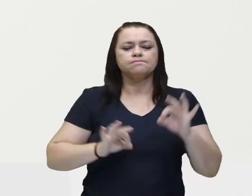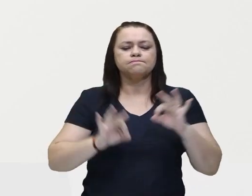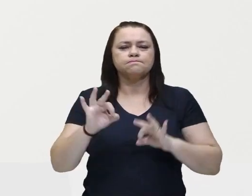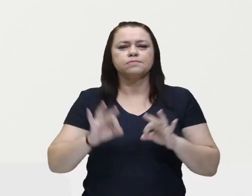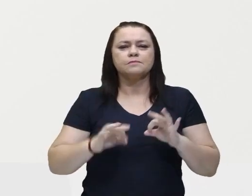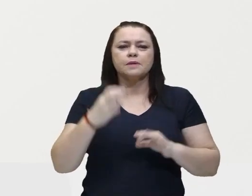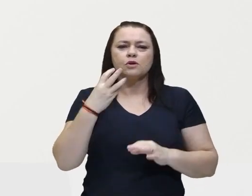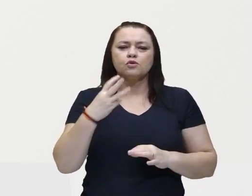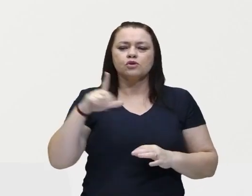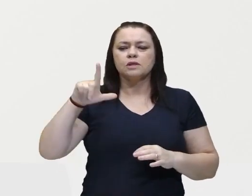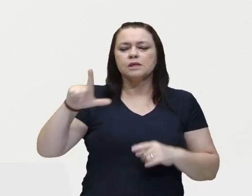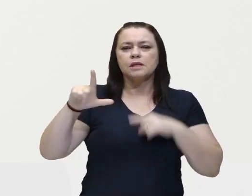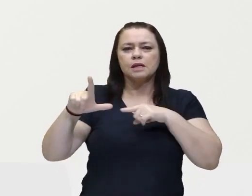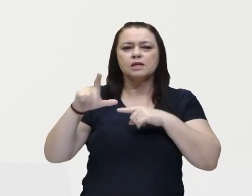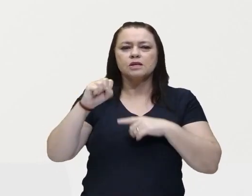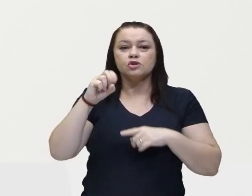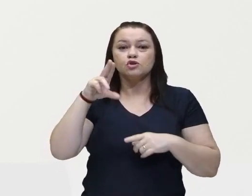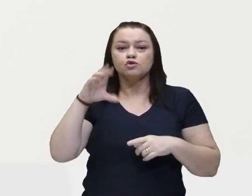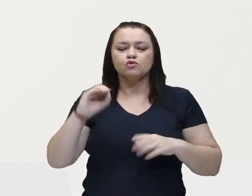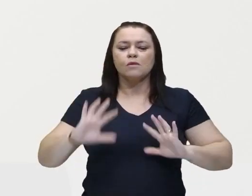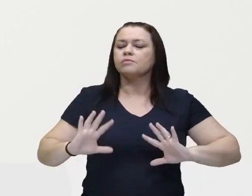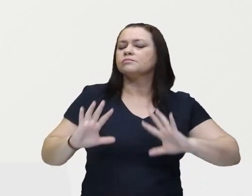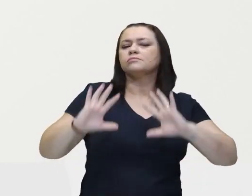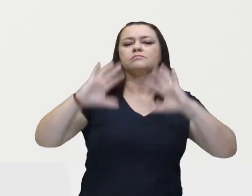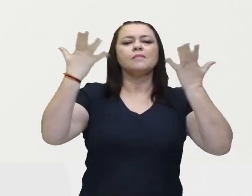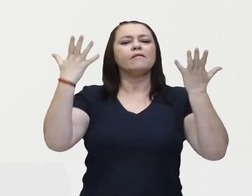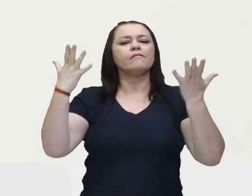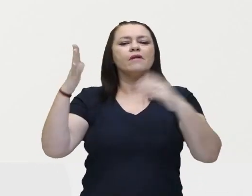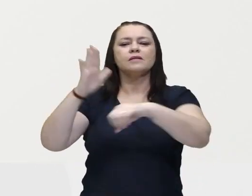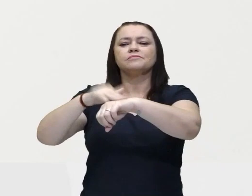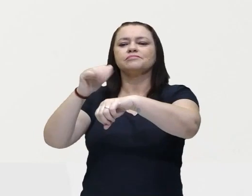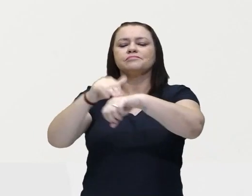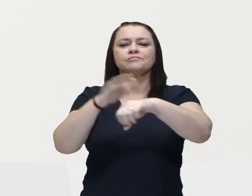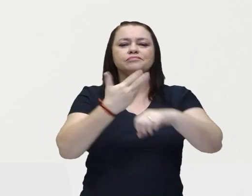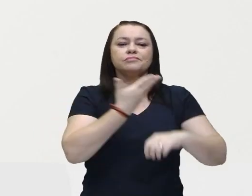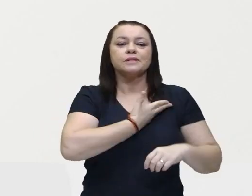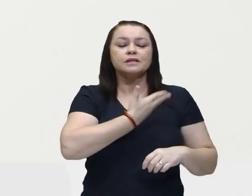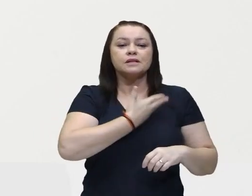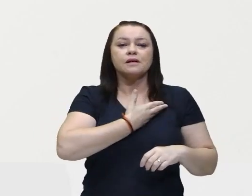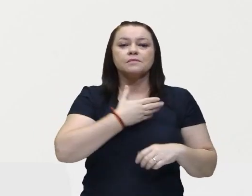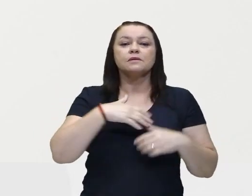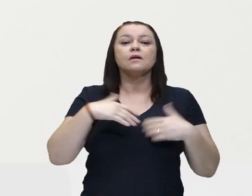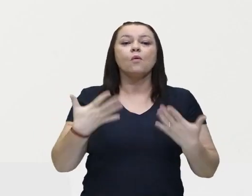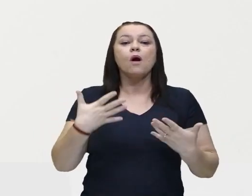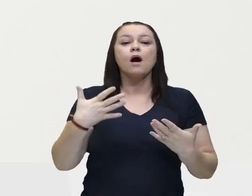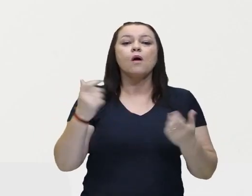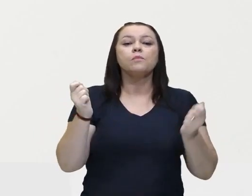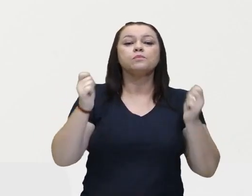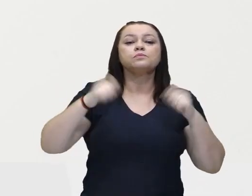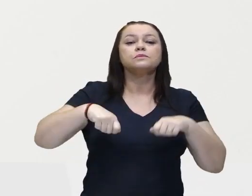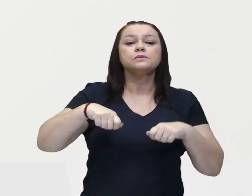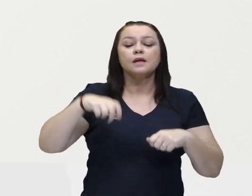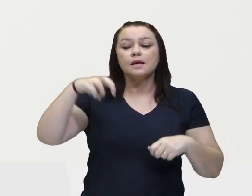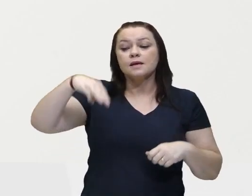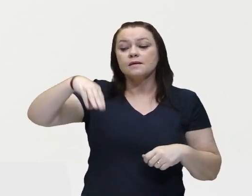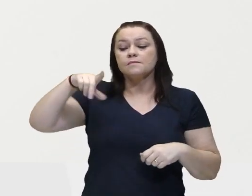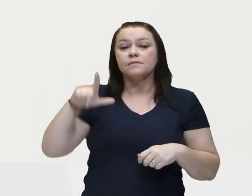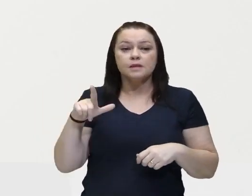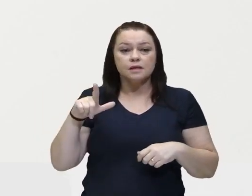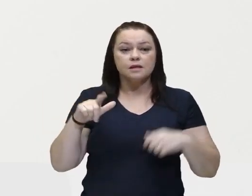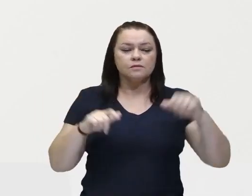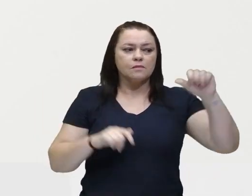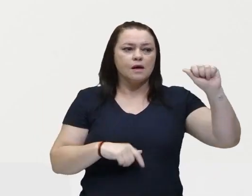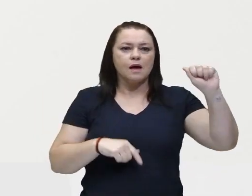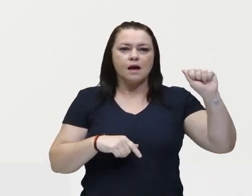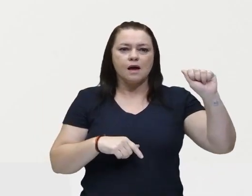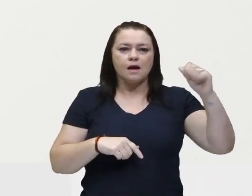uma festinha com suas amigas. Qual é a quantidade desse suco em mililitros? Letra A, 30 mililitros.